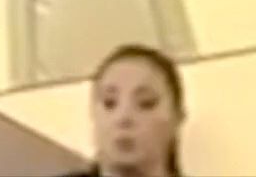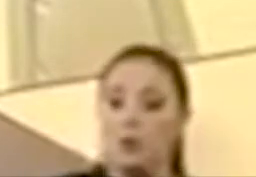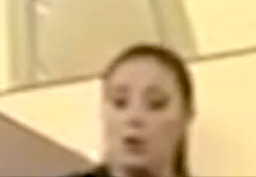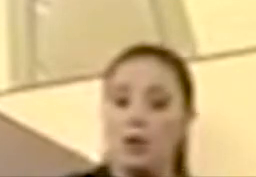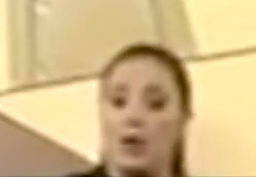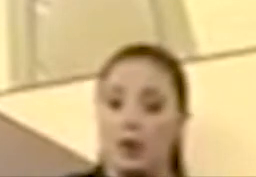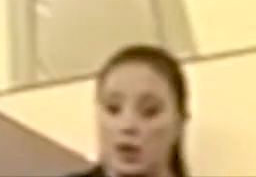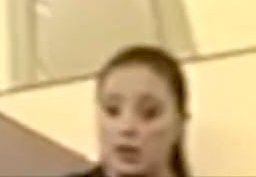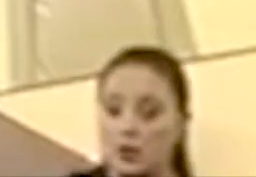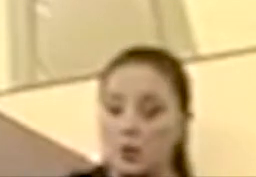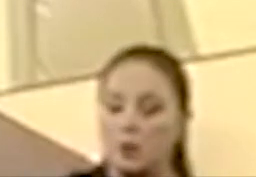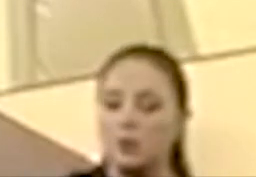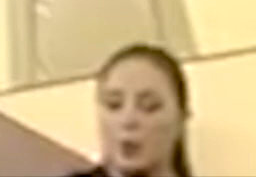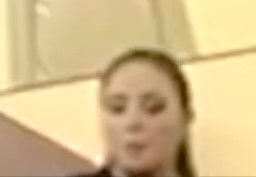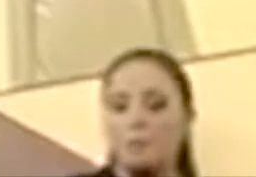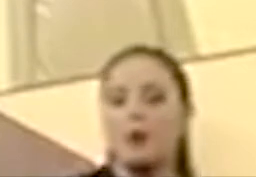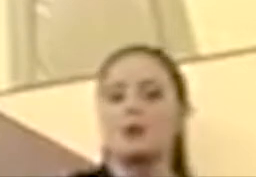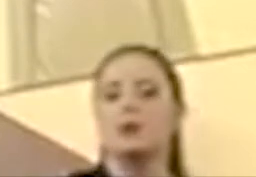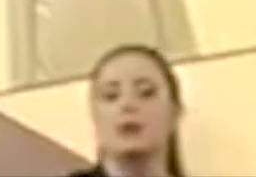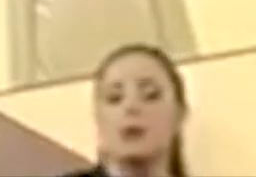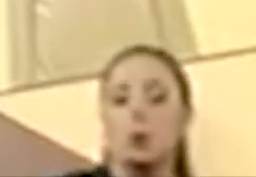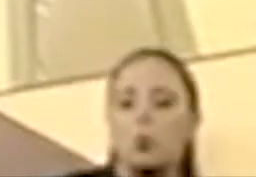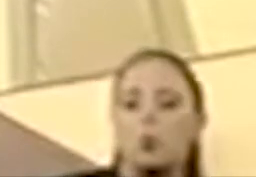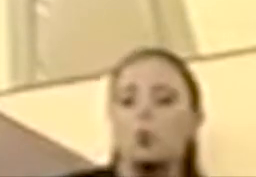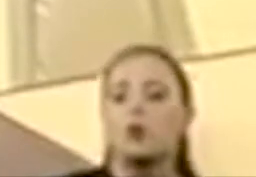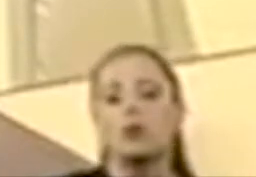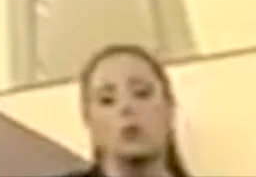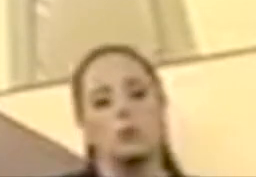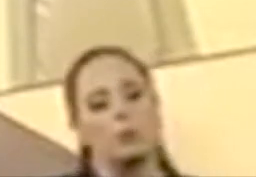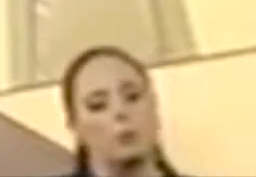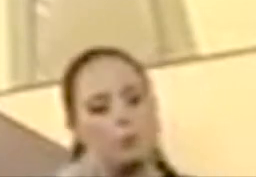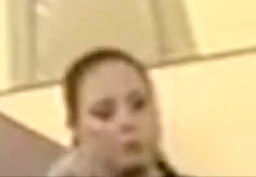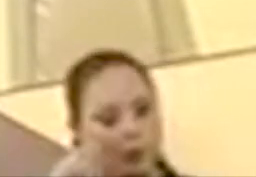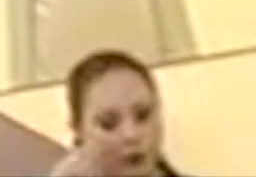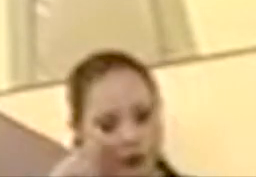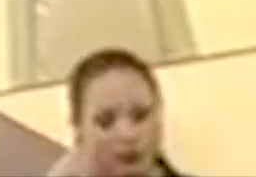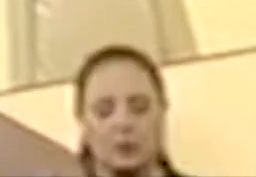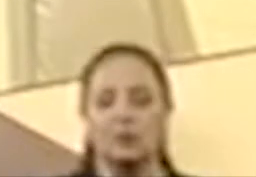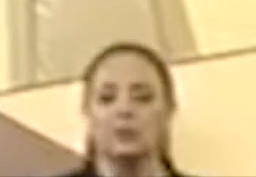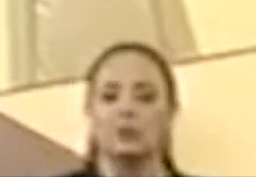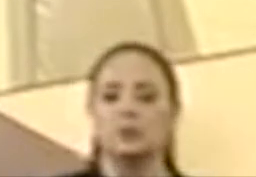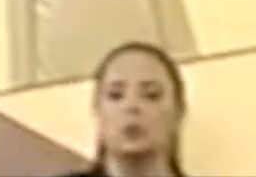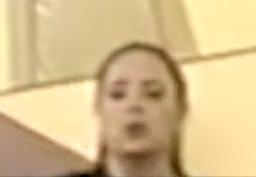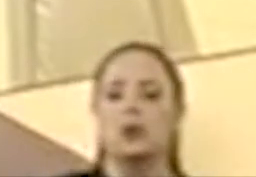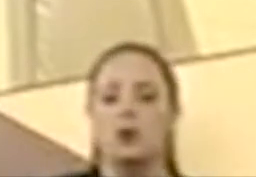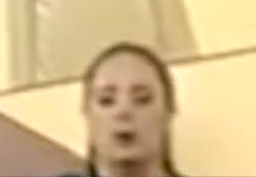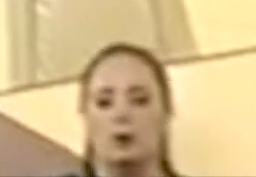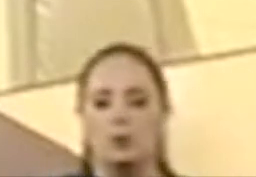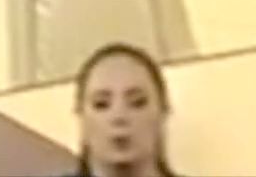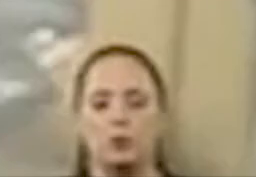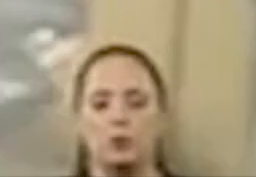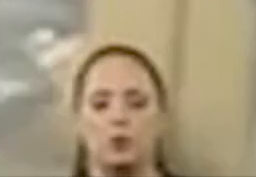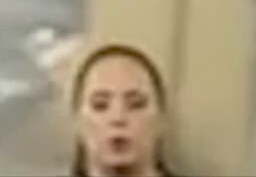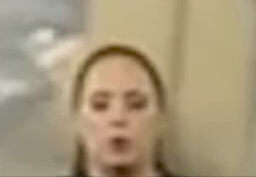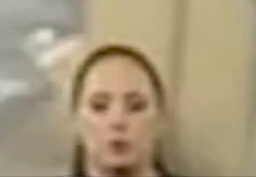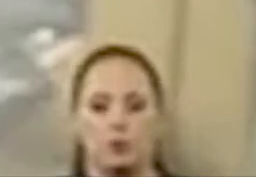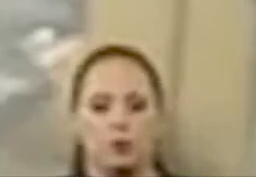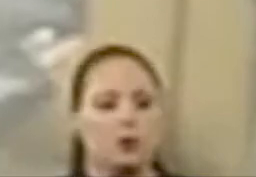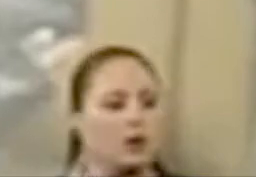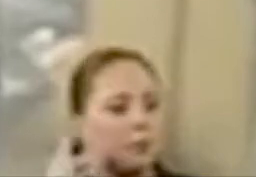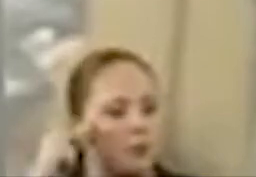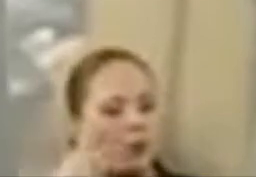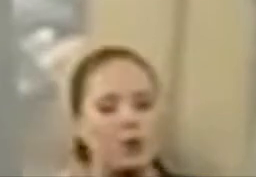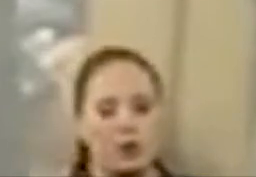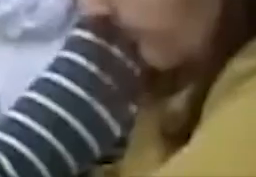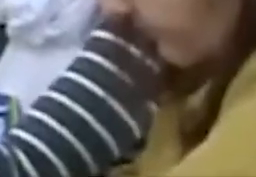ter cada vez mais a igualdade de chances e que seja afastado o abuso do poder político e econômico